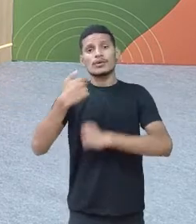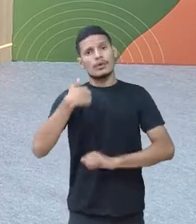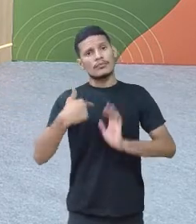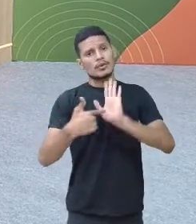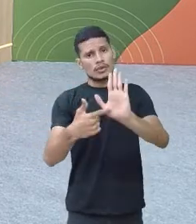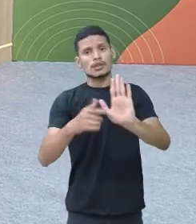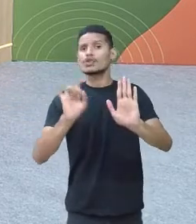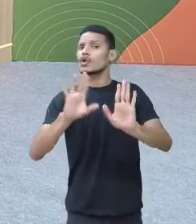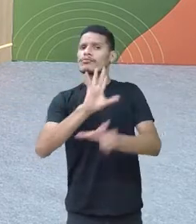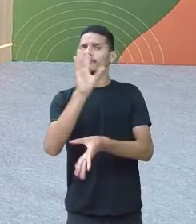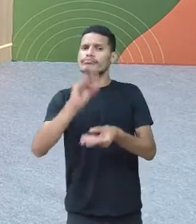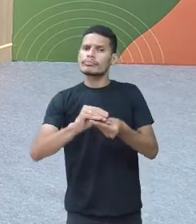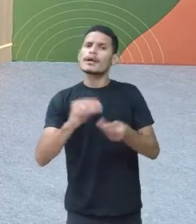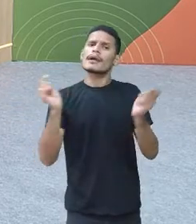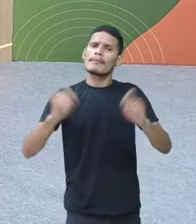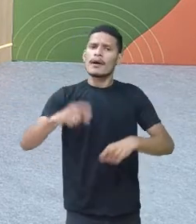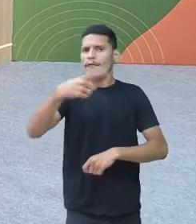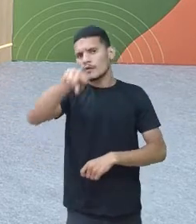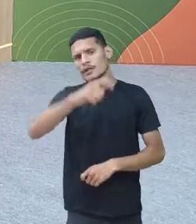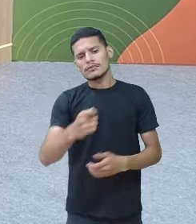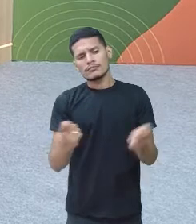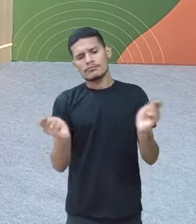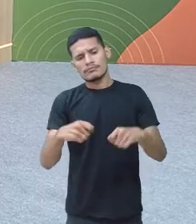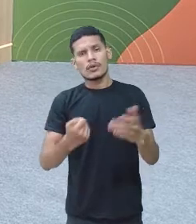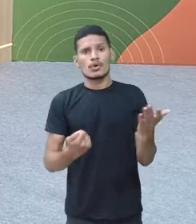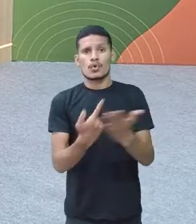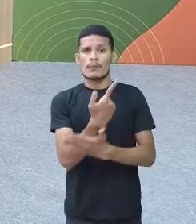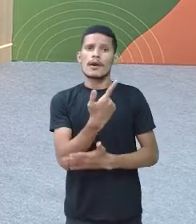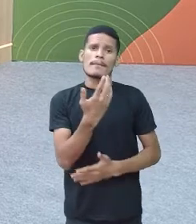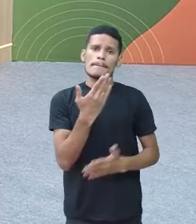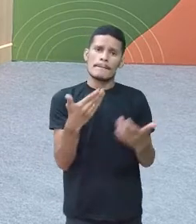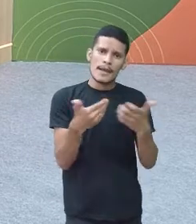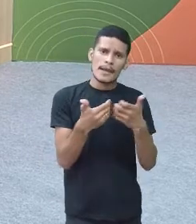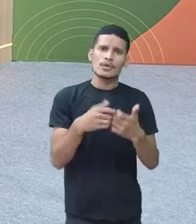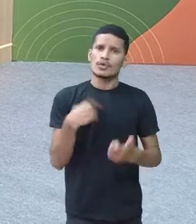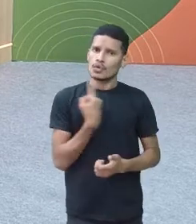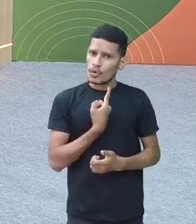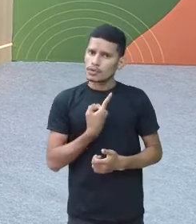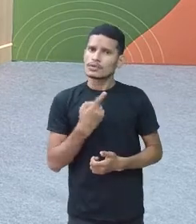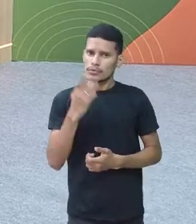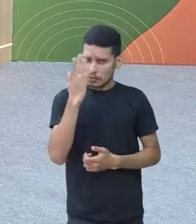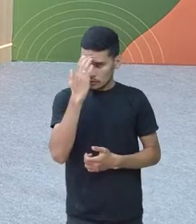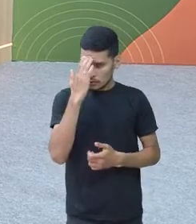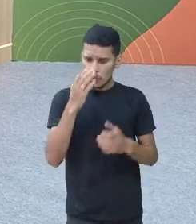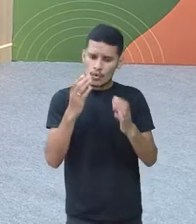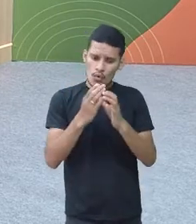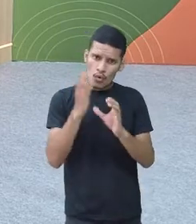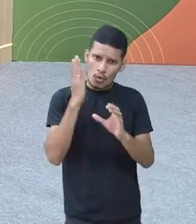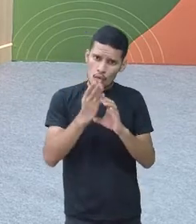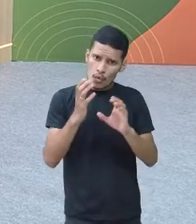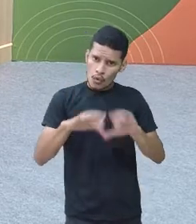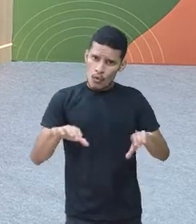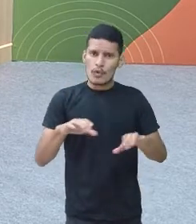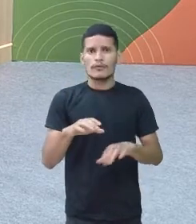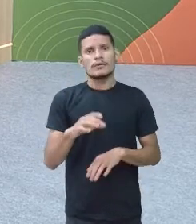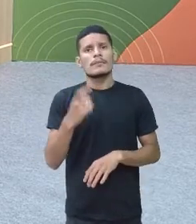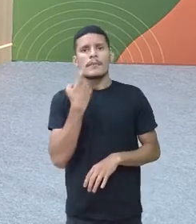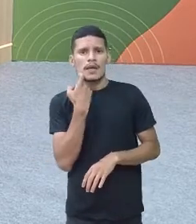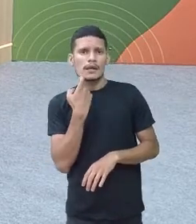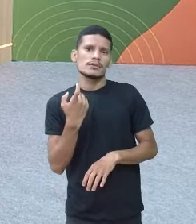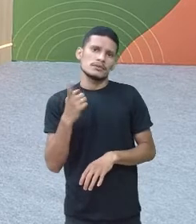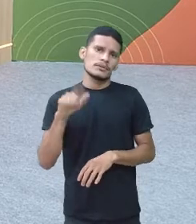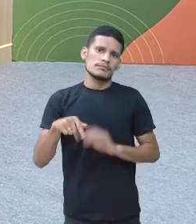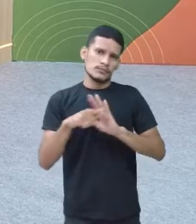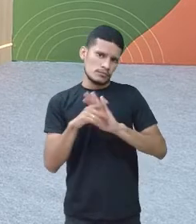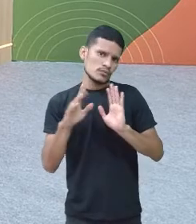são mais acessíveis, né? Coisas que estão mais próximas, né? Um ovo, uma sardinha, está ali mais próximo do tomate, que está no nosso